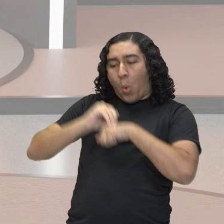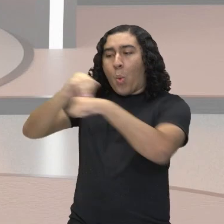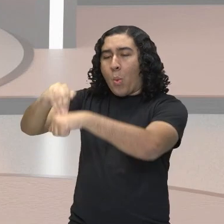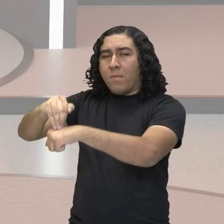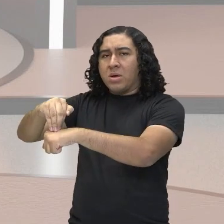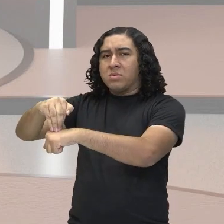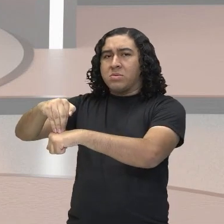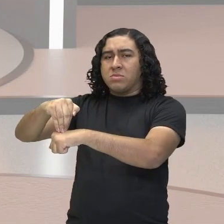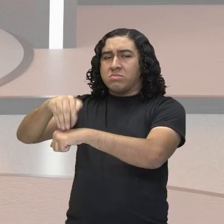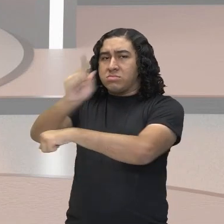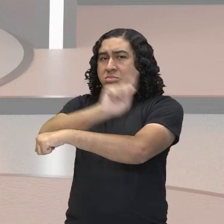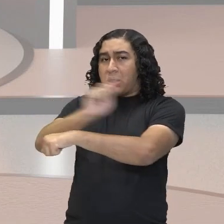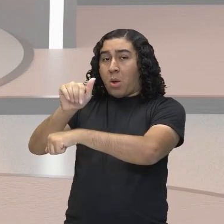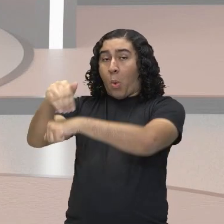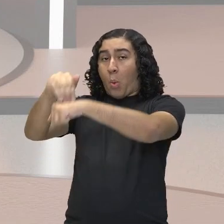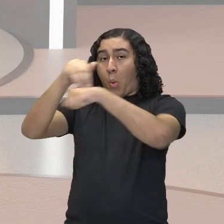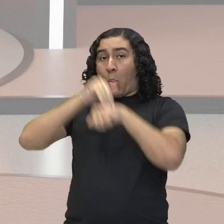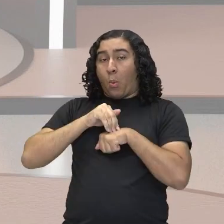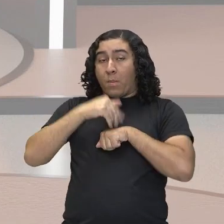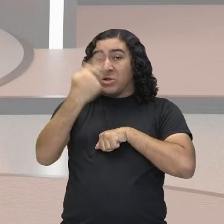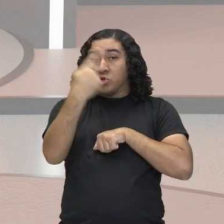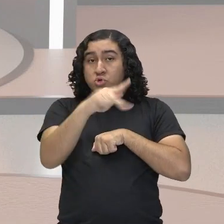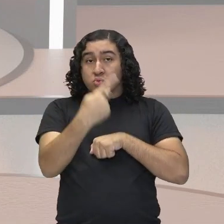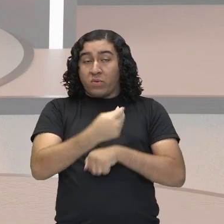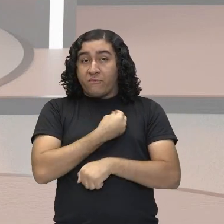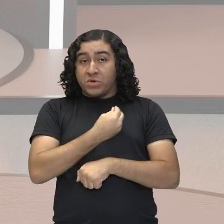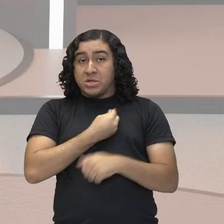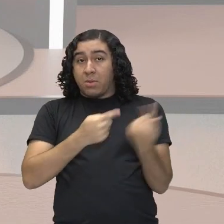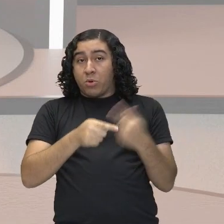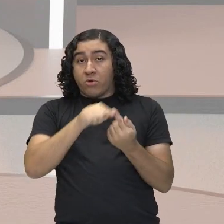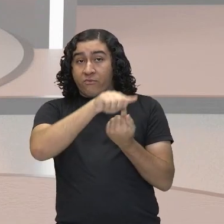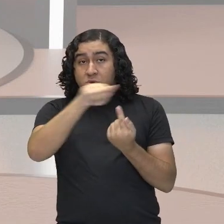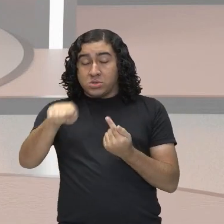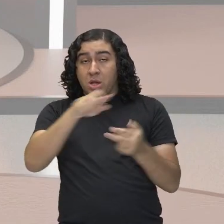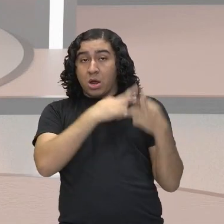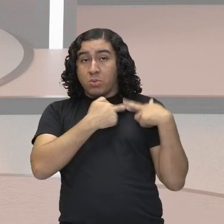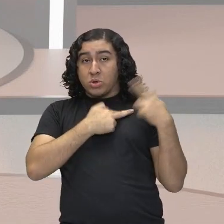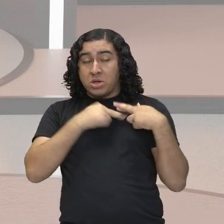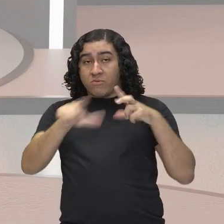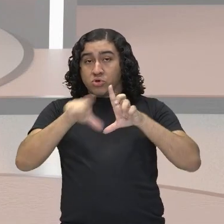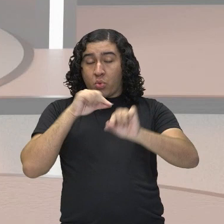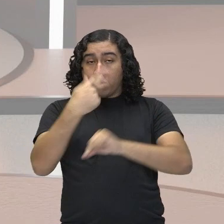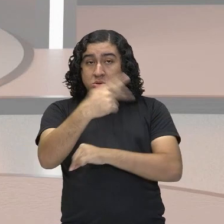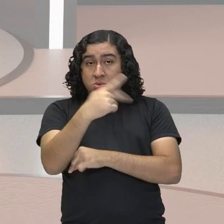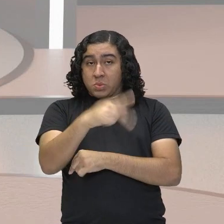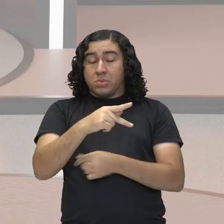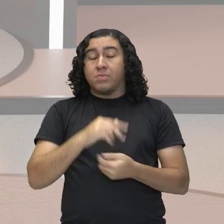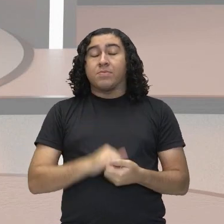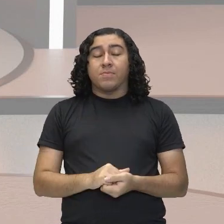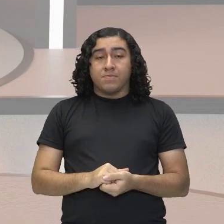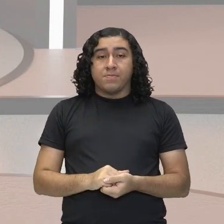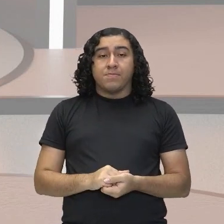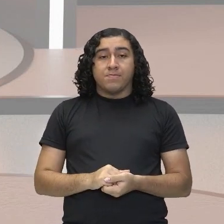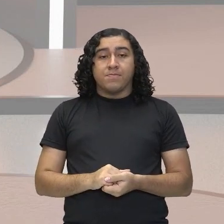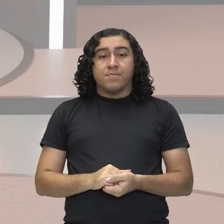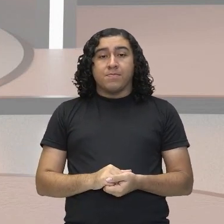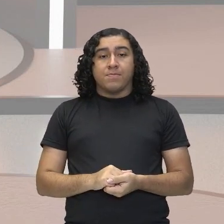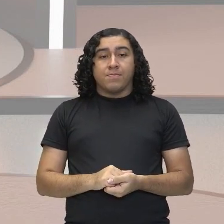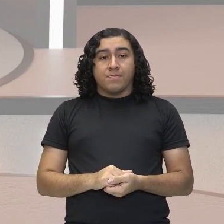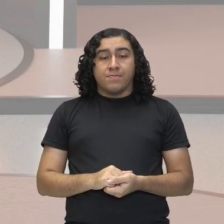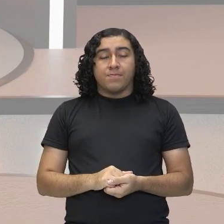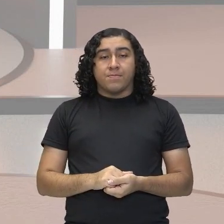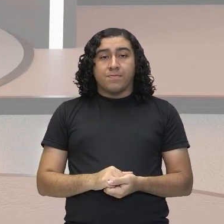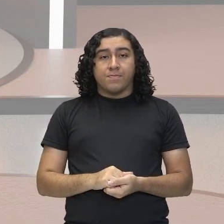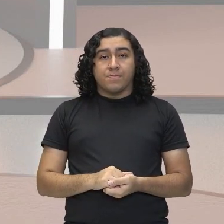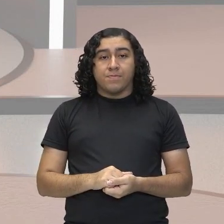a culpa é sua, porque você fez essa escolha aí. Perfeito? Então, a ideia